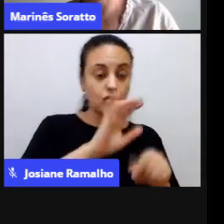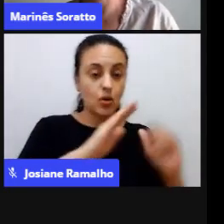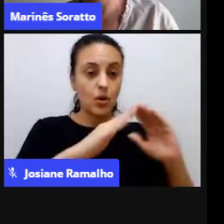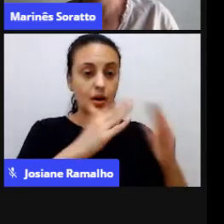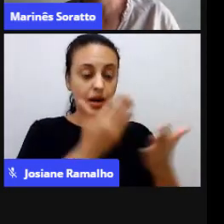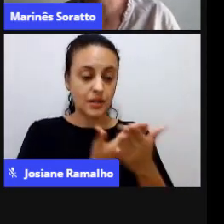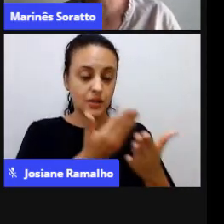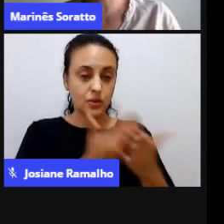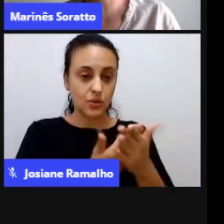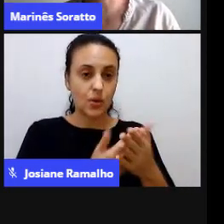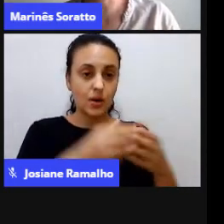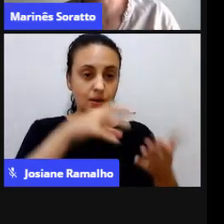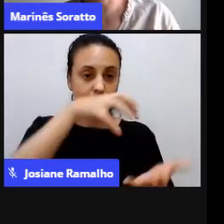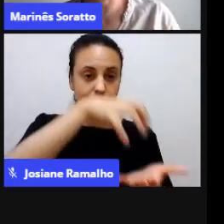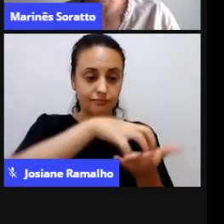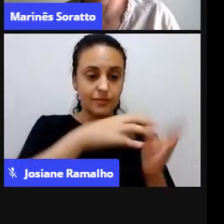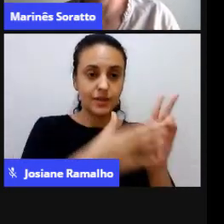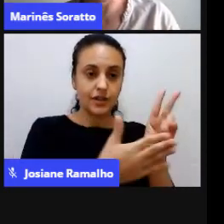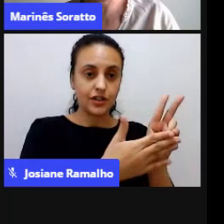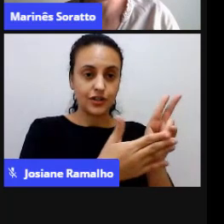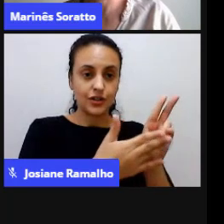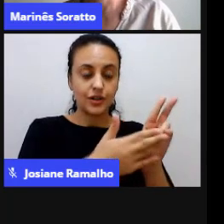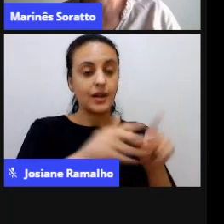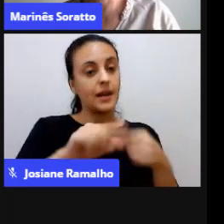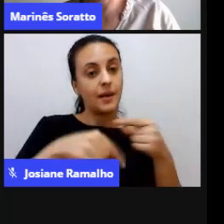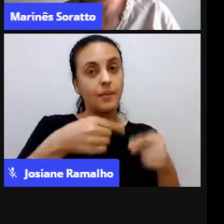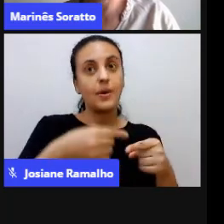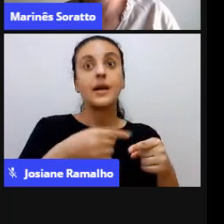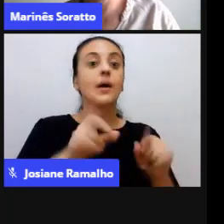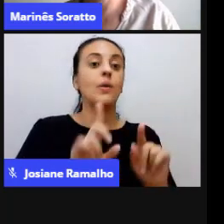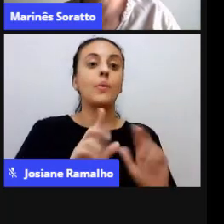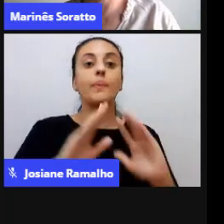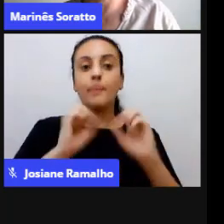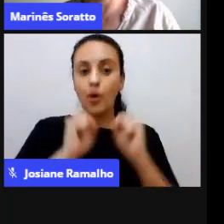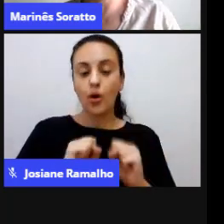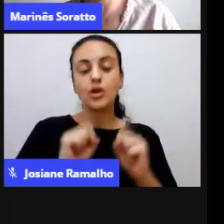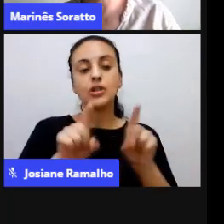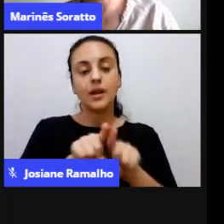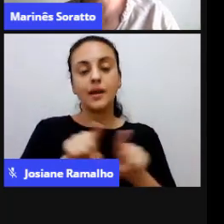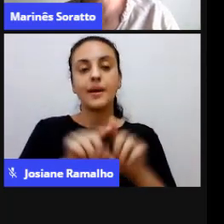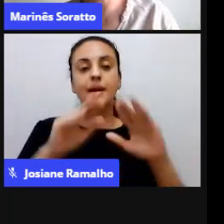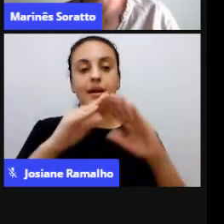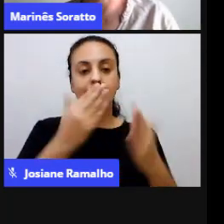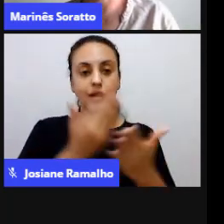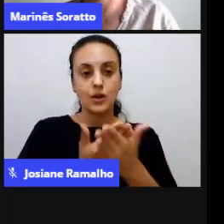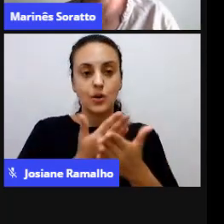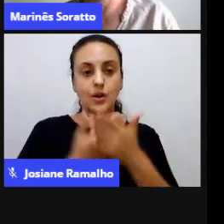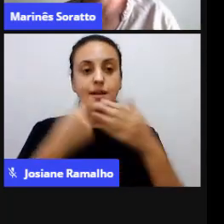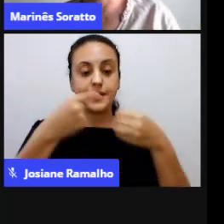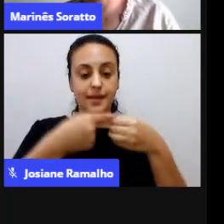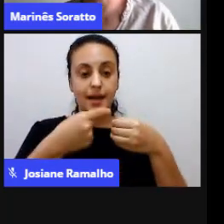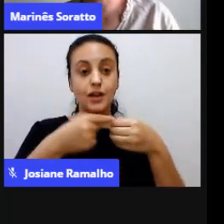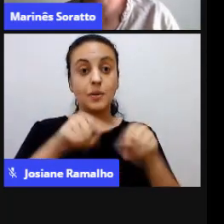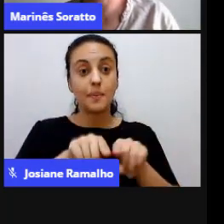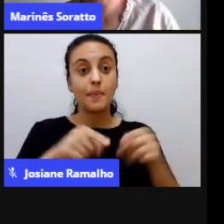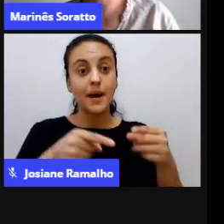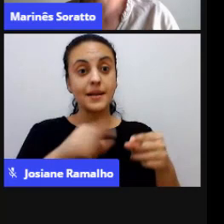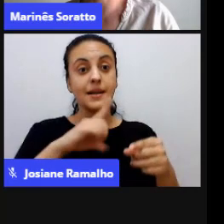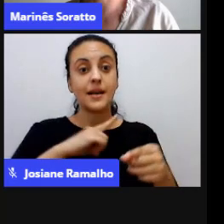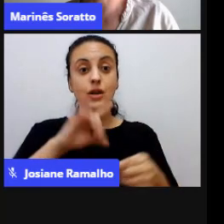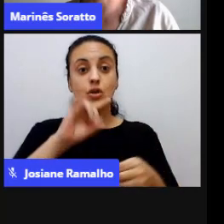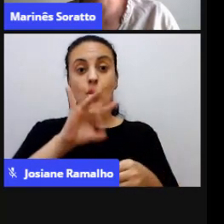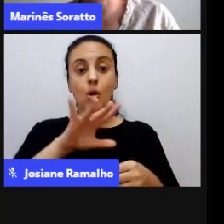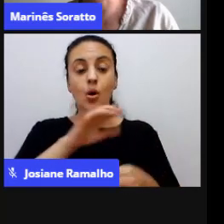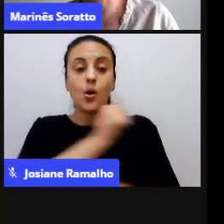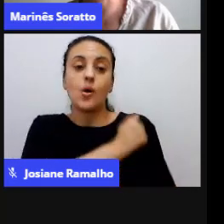há alunos indígenas matriculados, né? Então, aí nós voltamos no mesmo questionamento, né? Por que somente